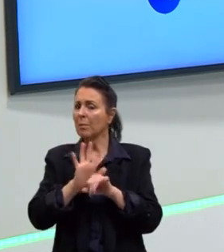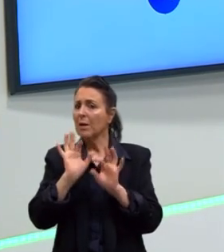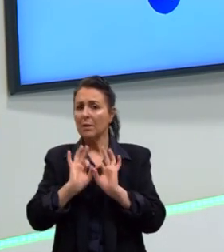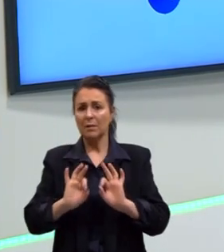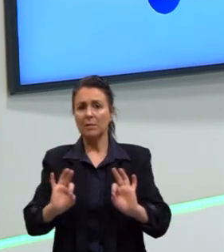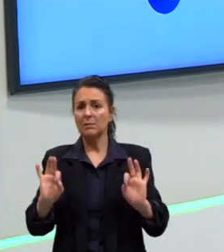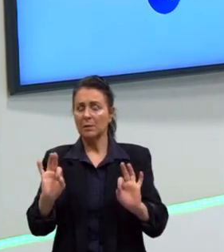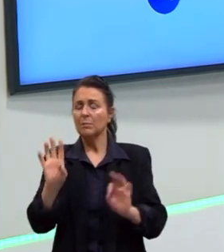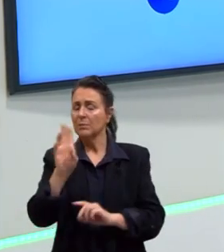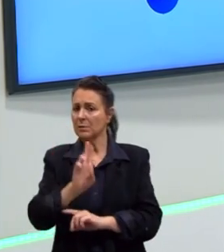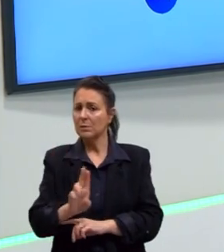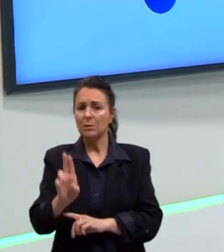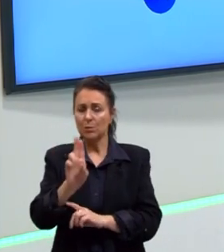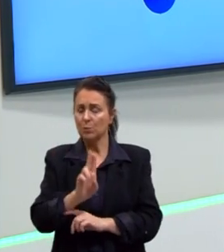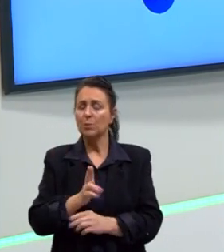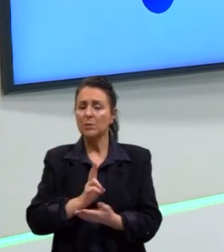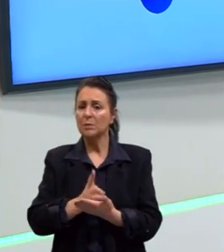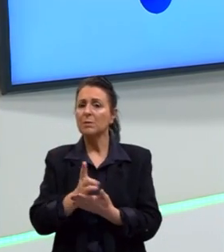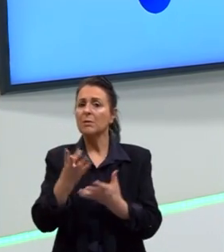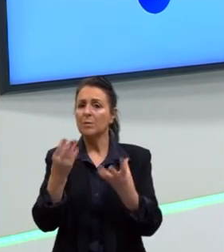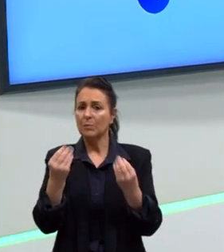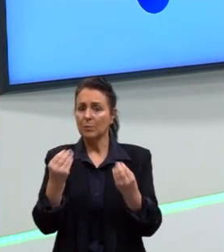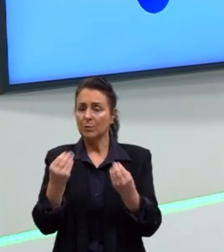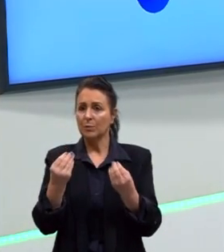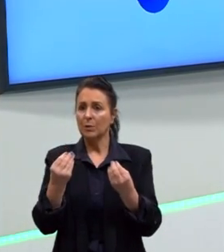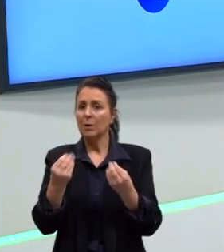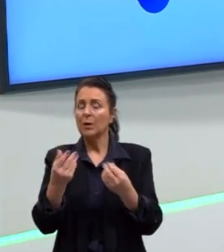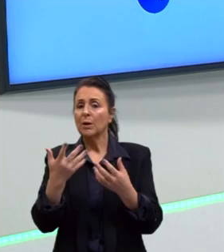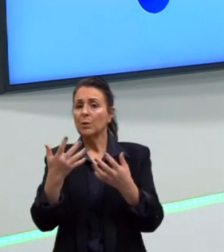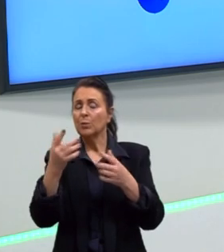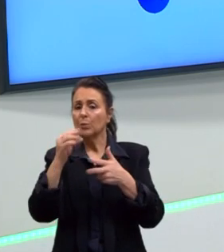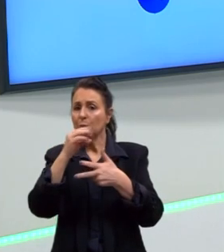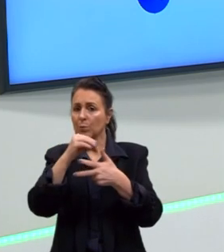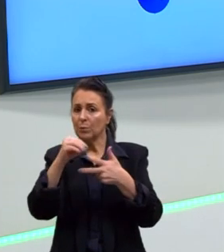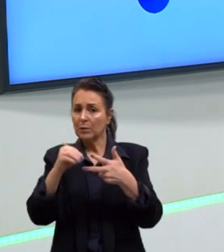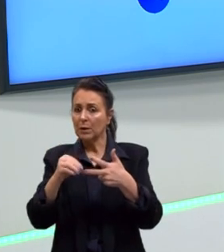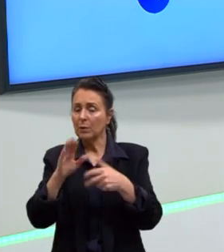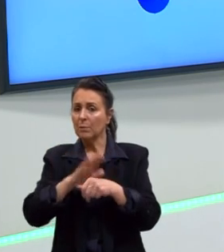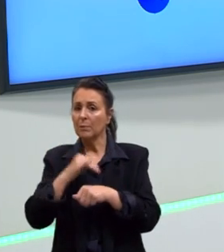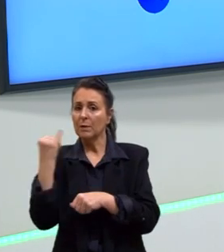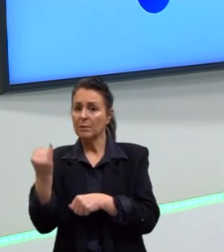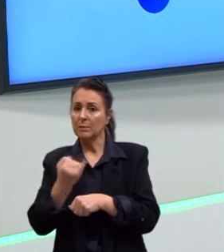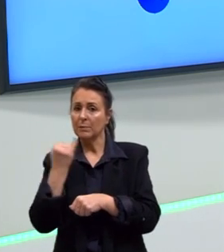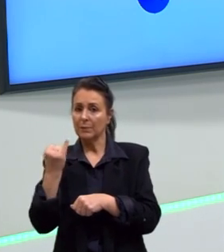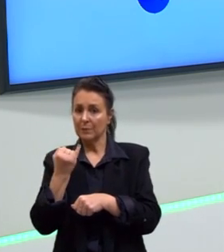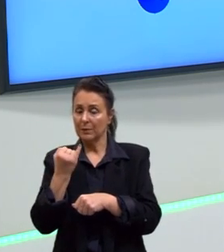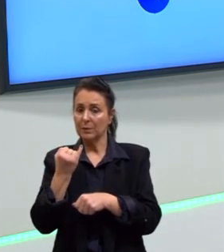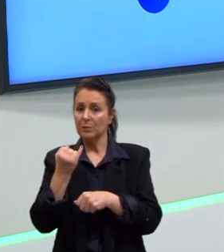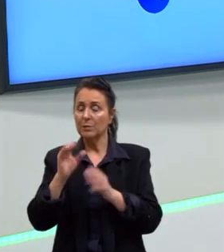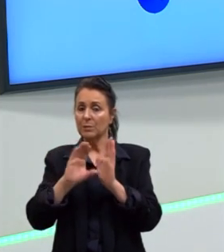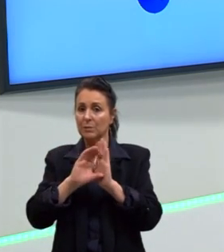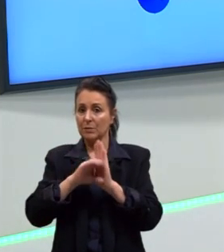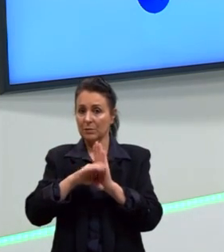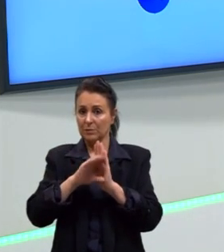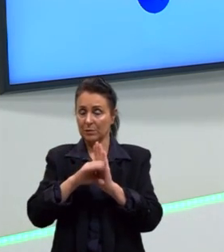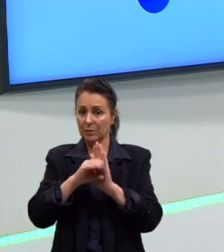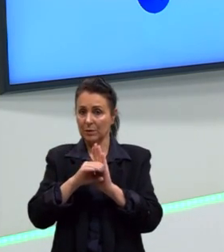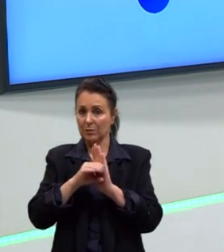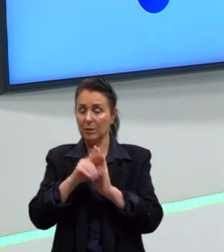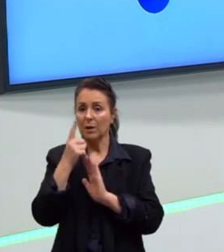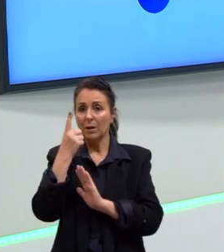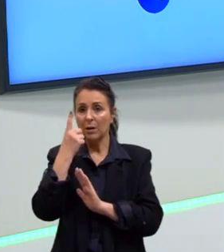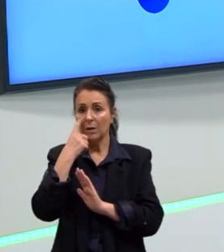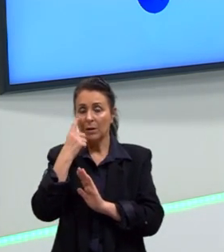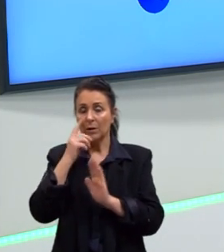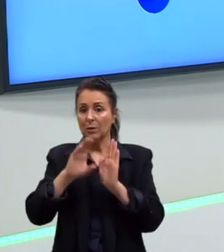usa né a gente acaba não complicando tanto não é nem muitas vezes o que importa para a gente não é nem são os conceitos e